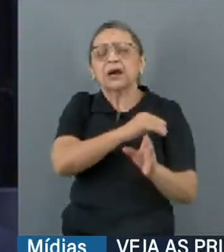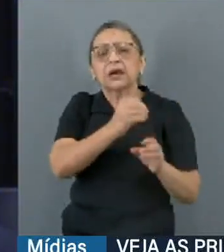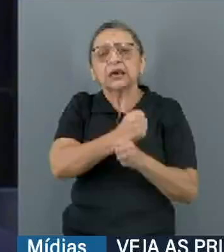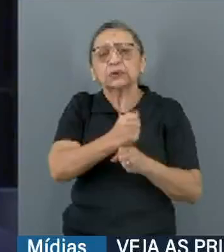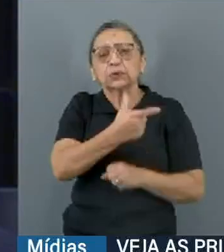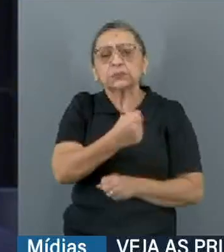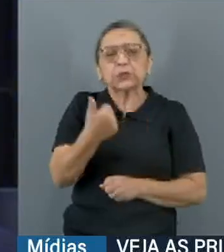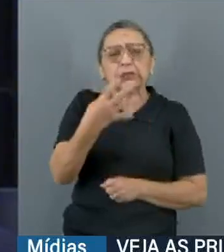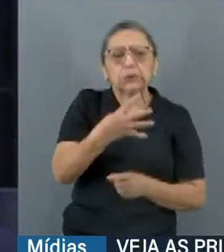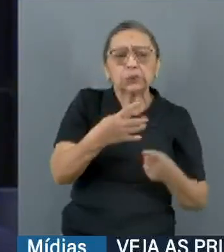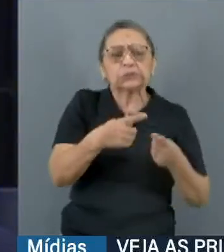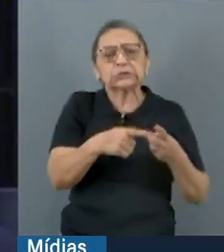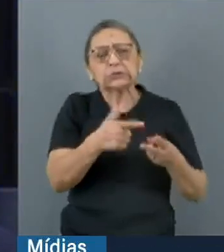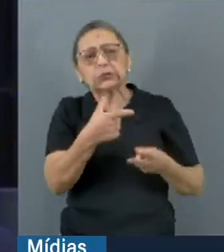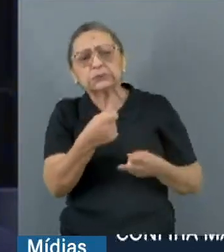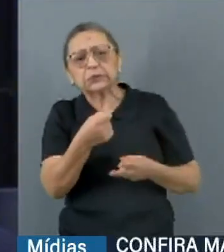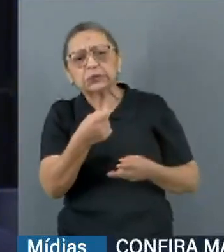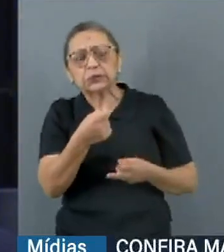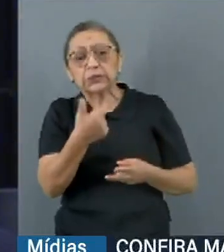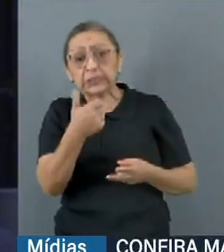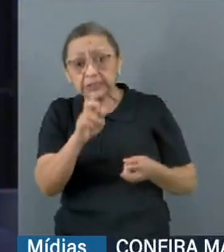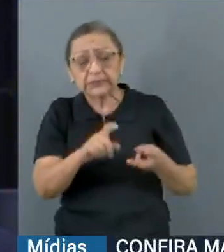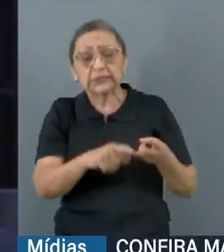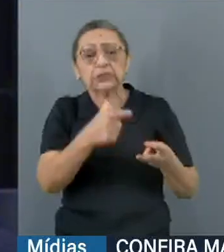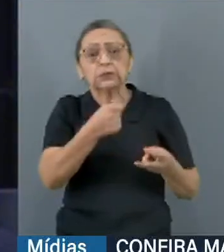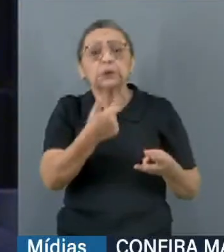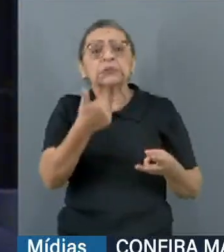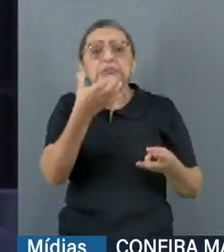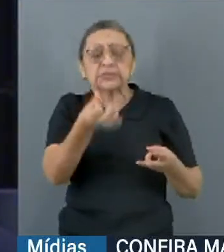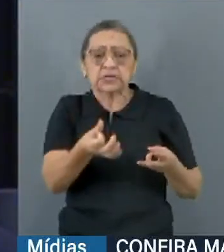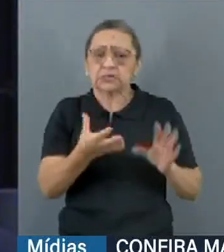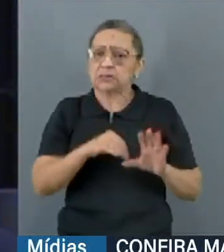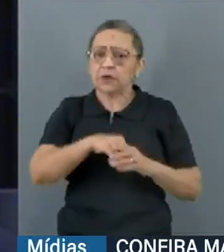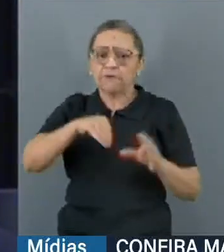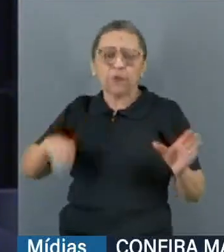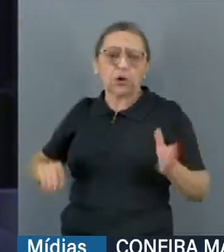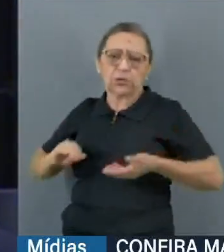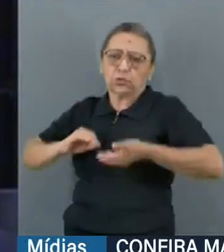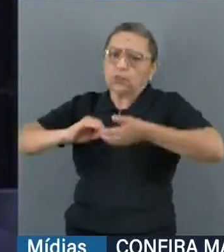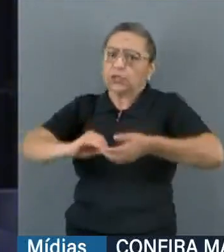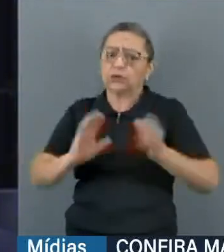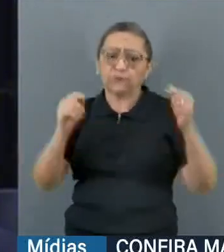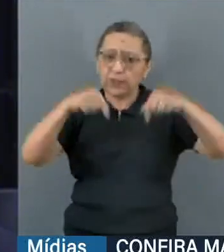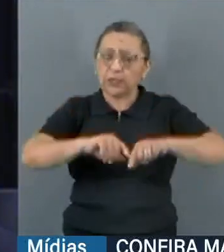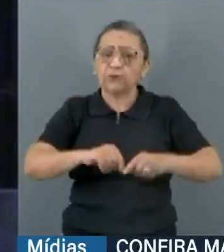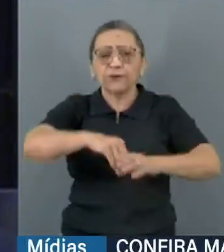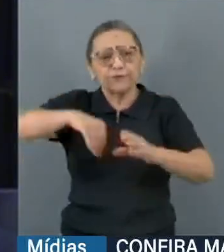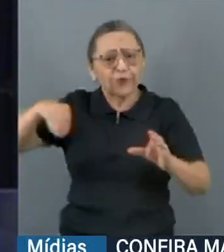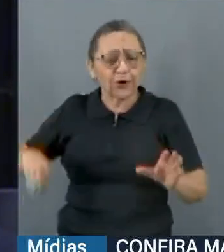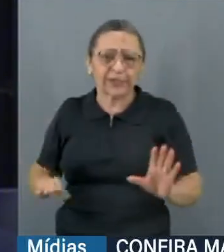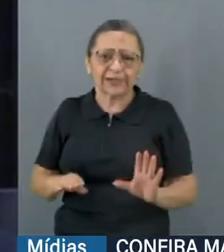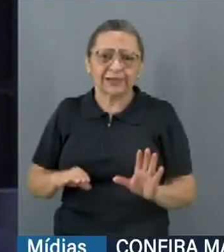2015, 2016, fora do governo, fora do Congresso, fora do